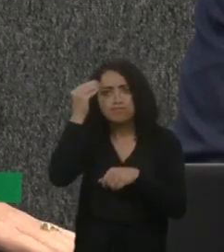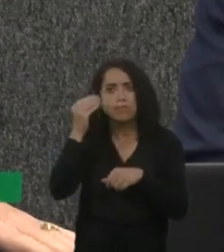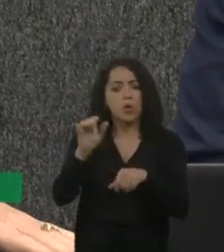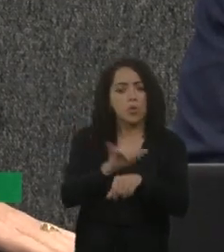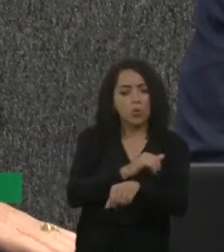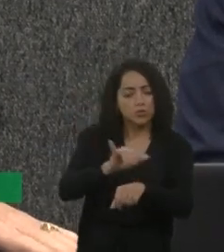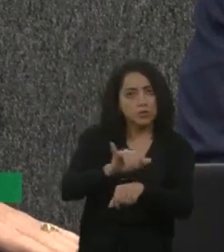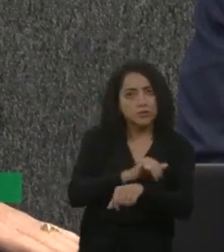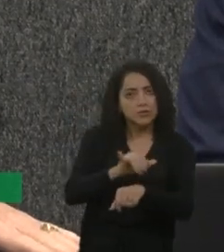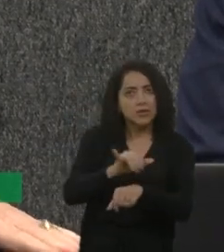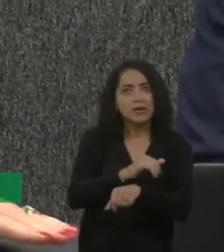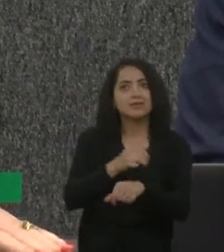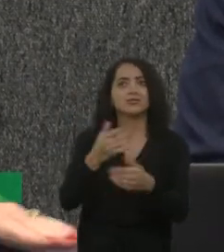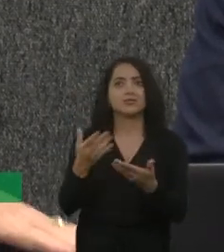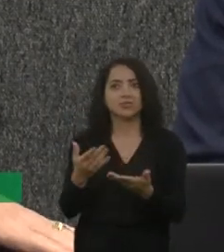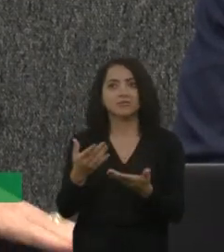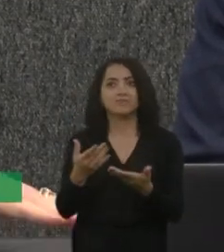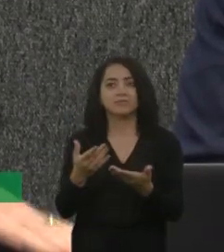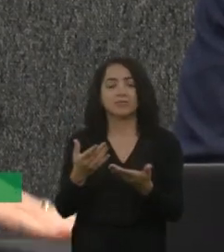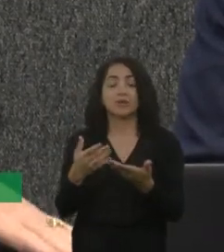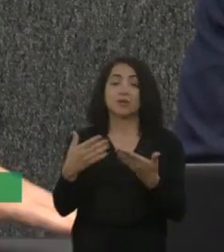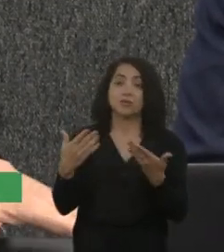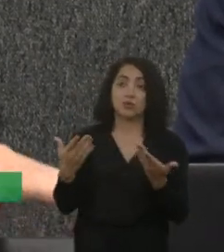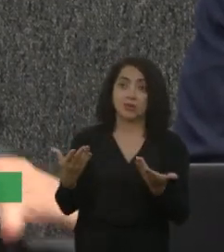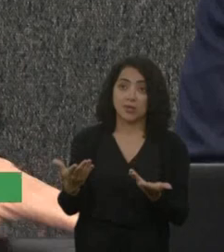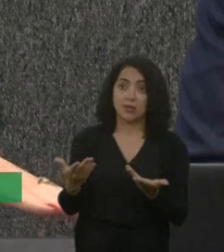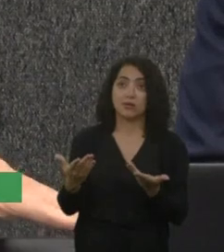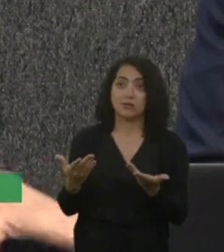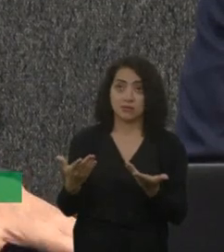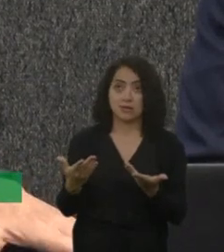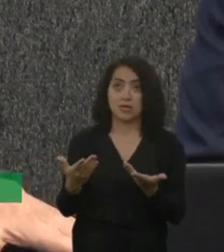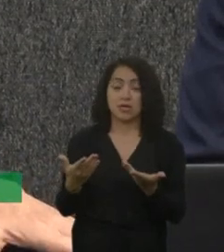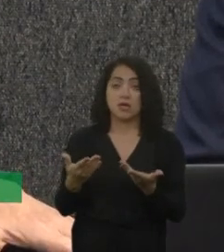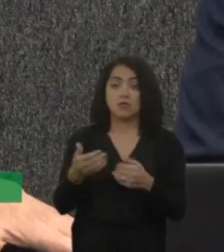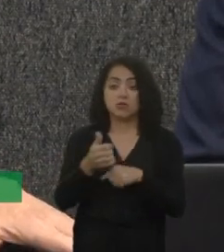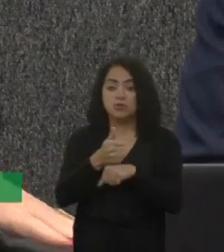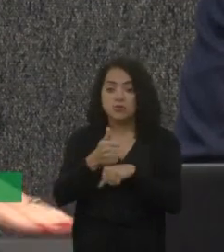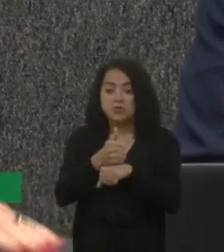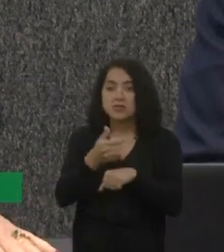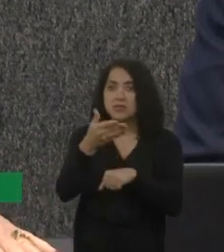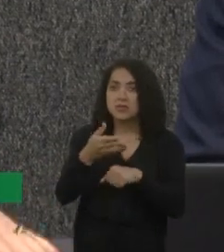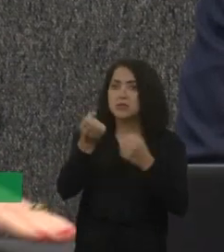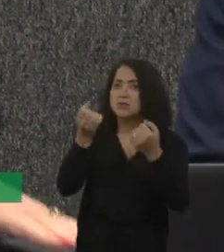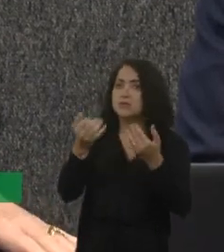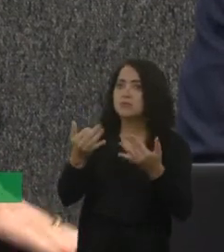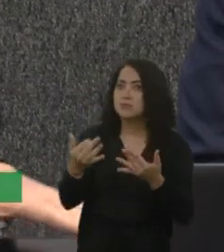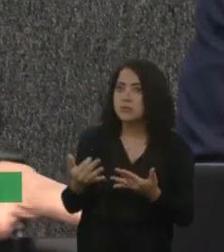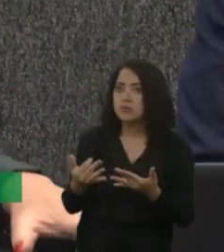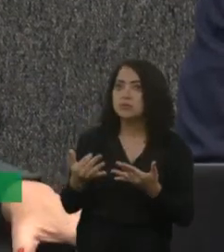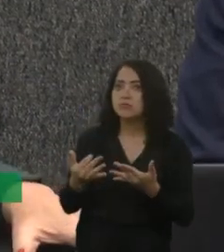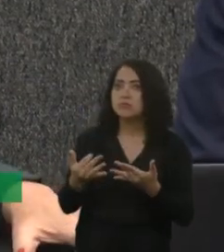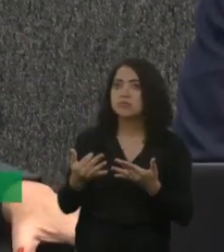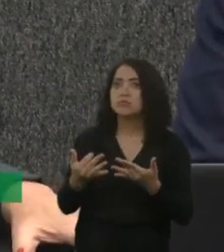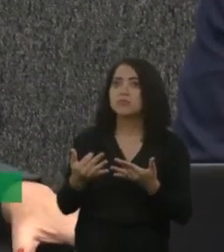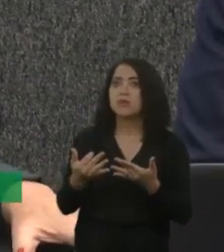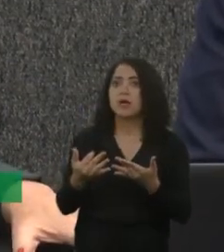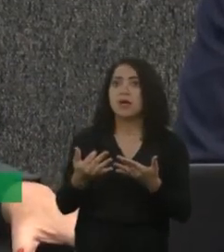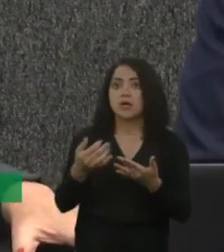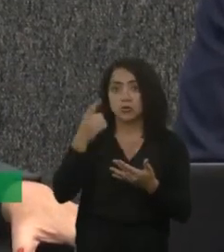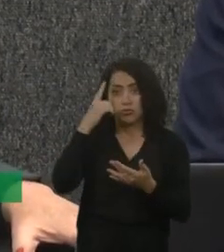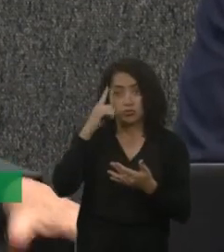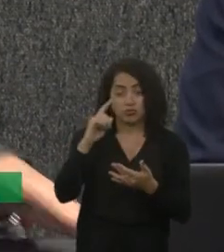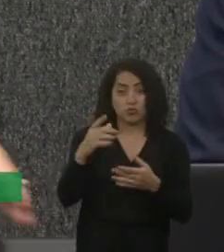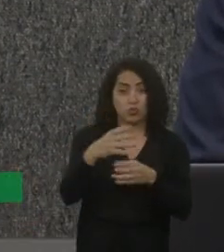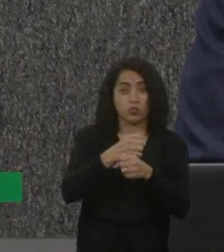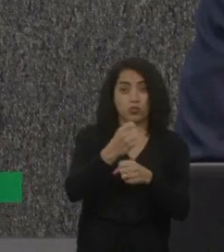triagem neonatal, porque não dá para você ouvir de um especialista dizendo: estamos tratando com 12 dias a